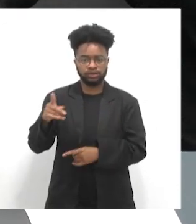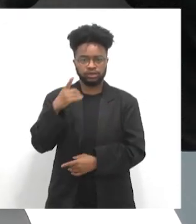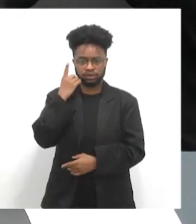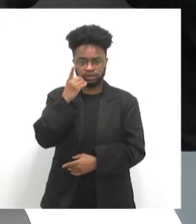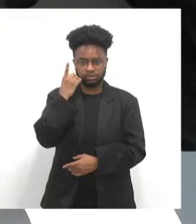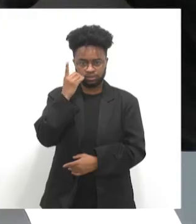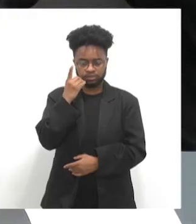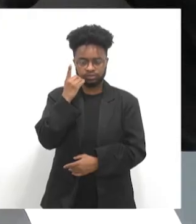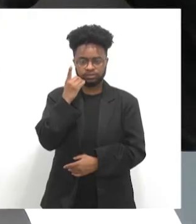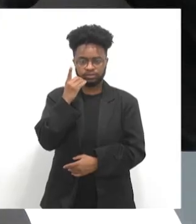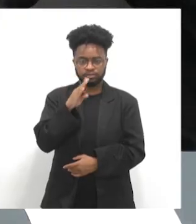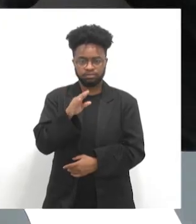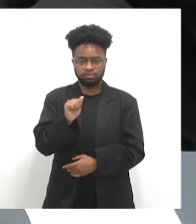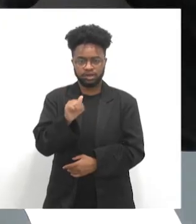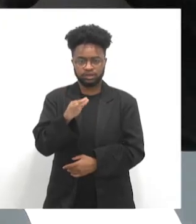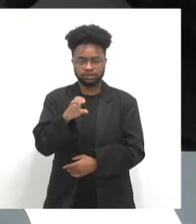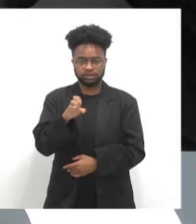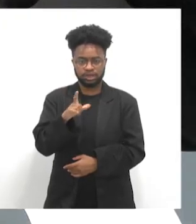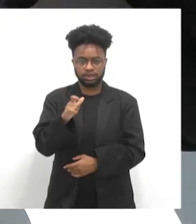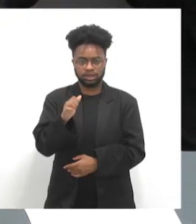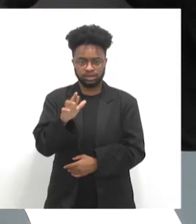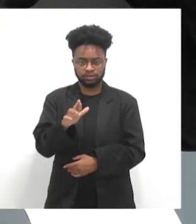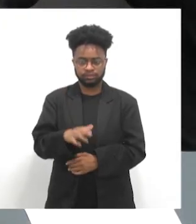deputado Bacelar.